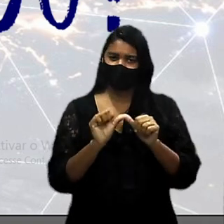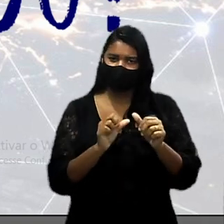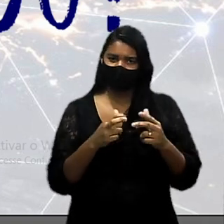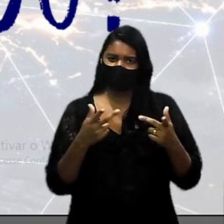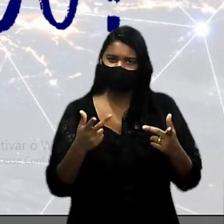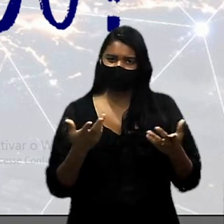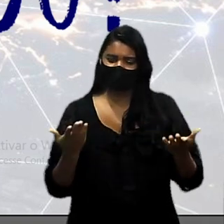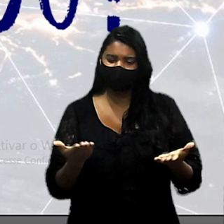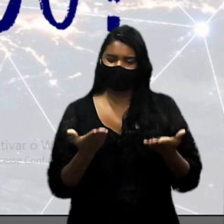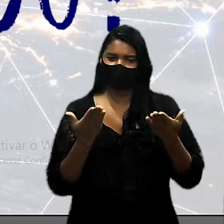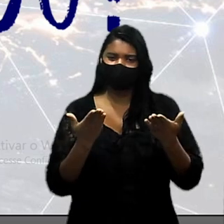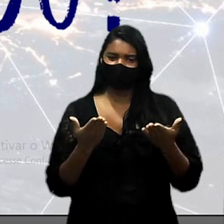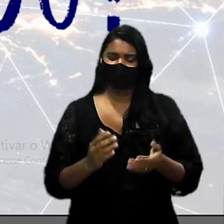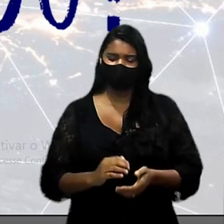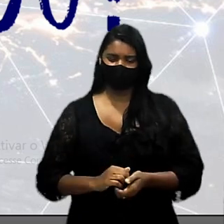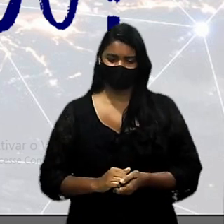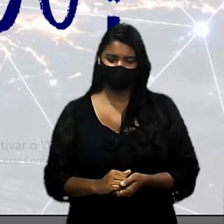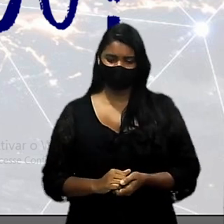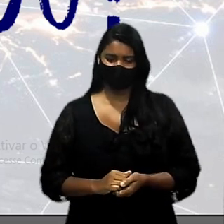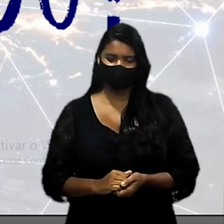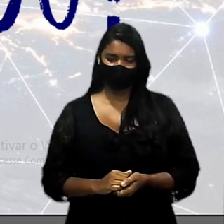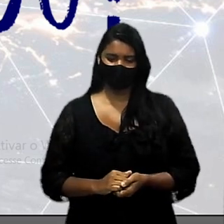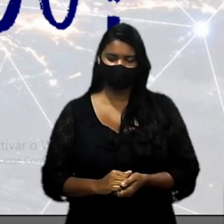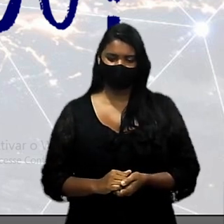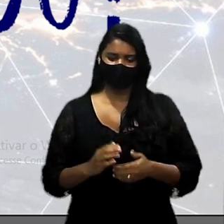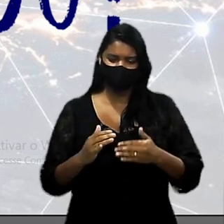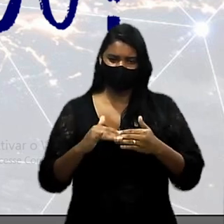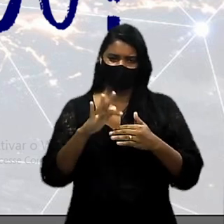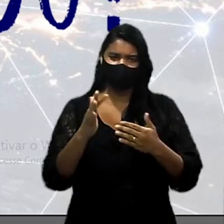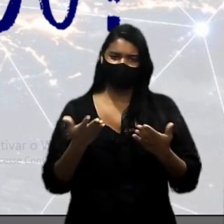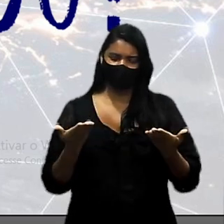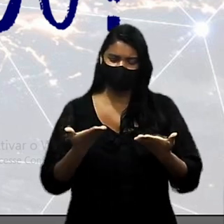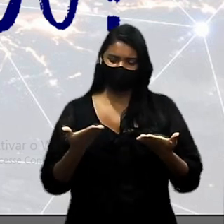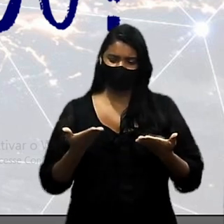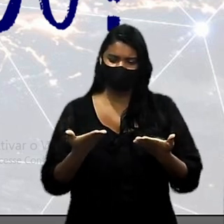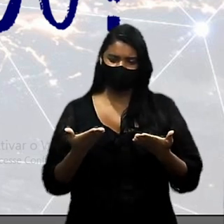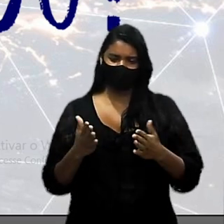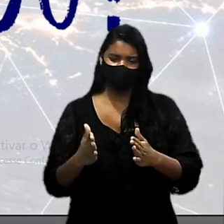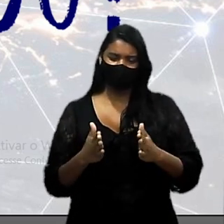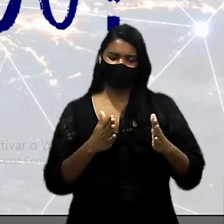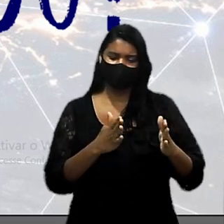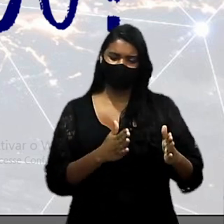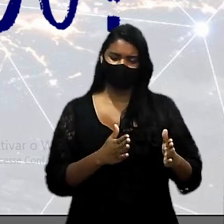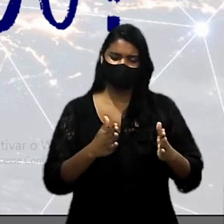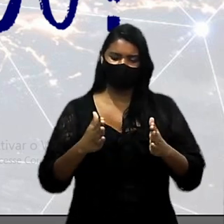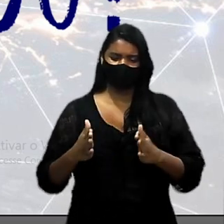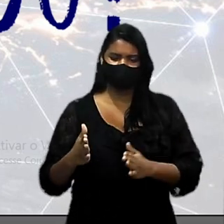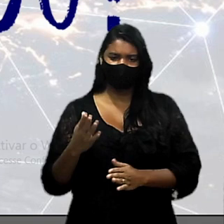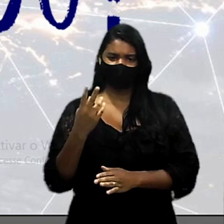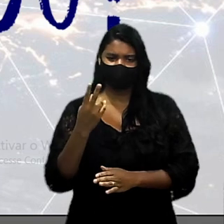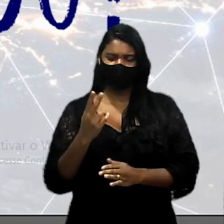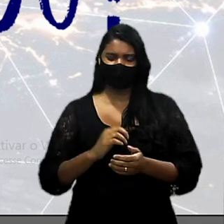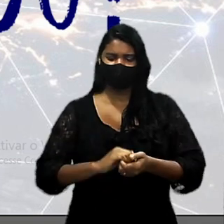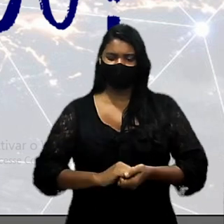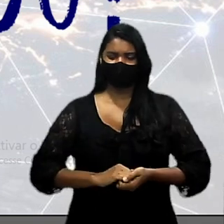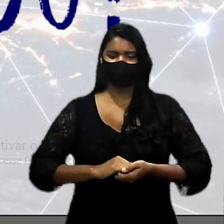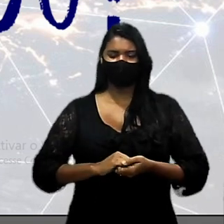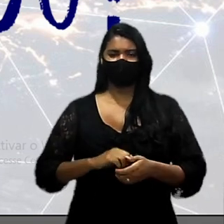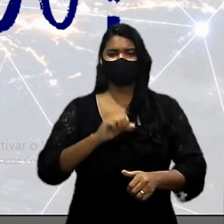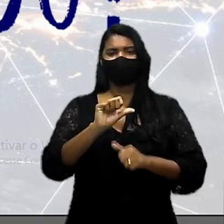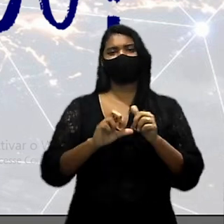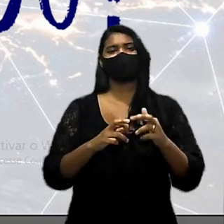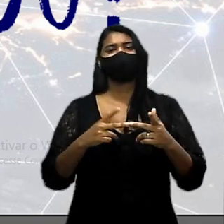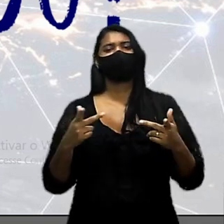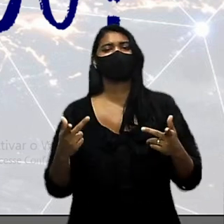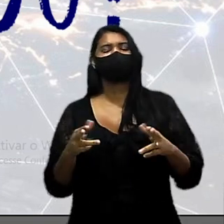gente vai caminhar um pouco por dois tipos de mudanças